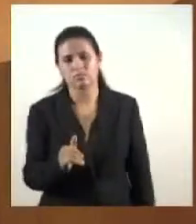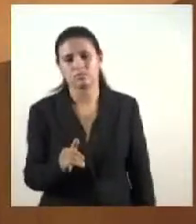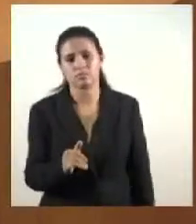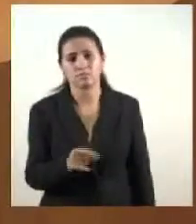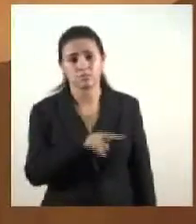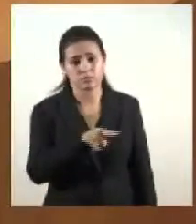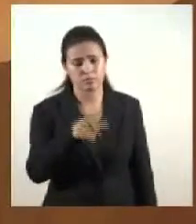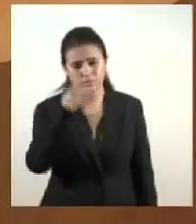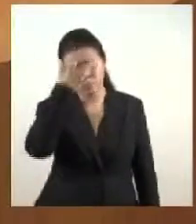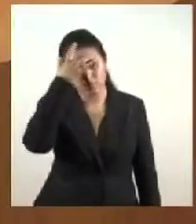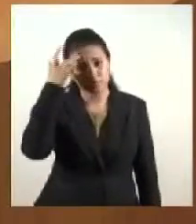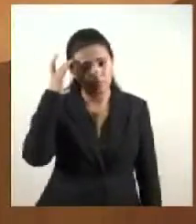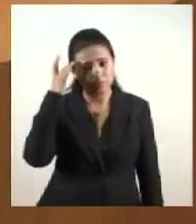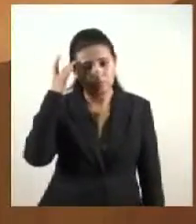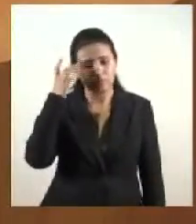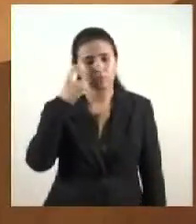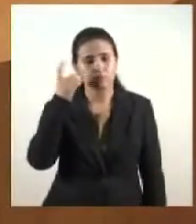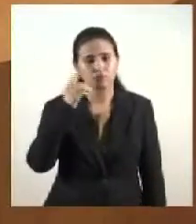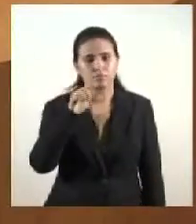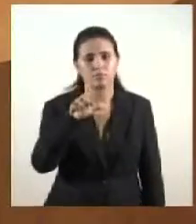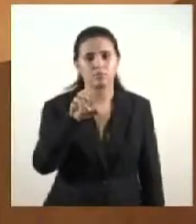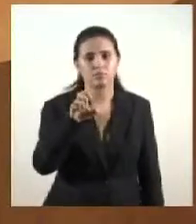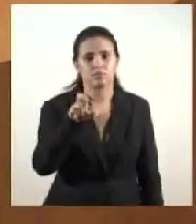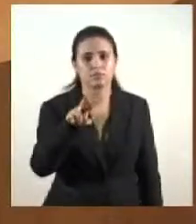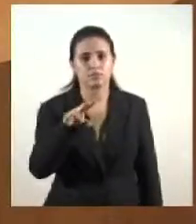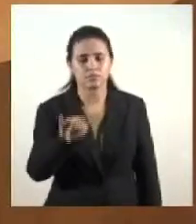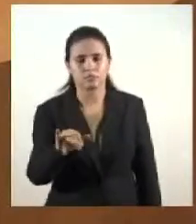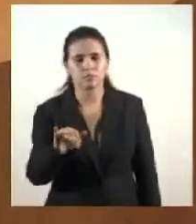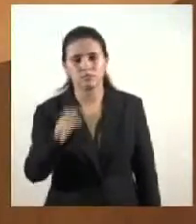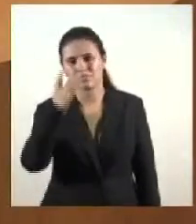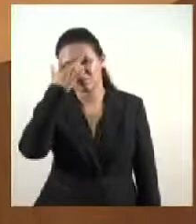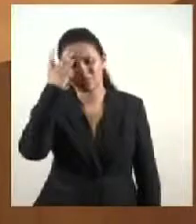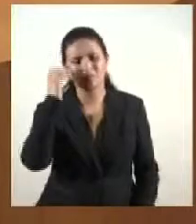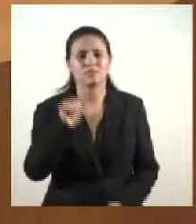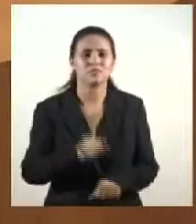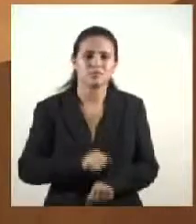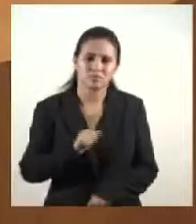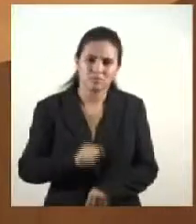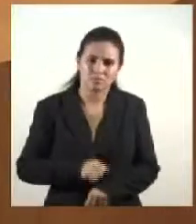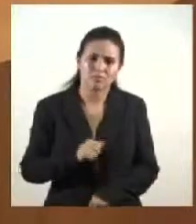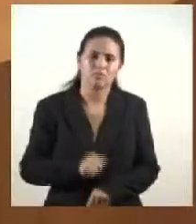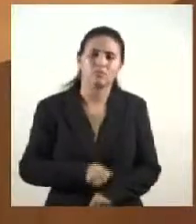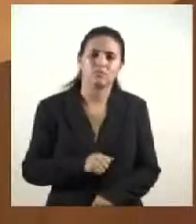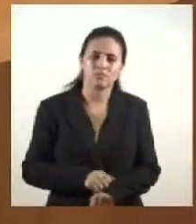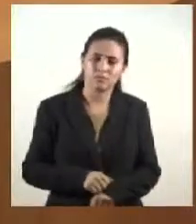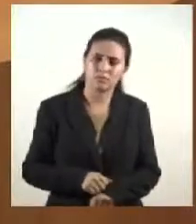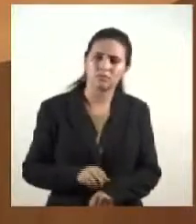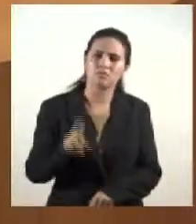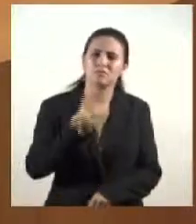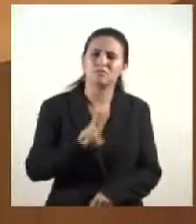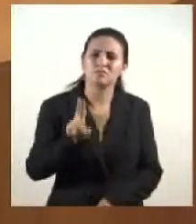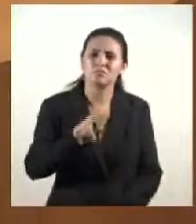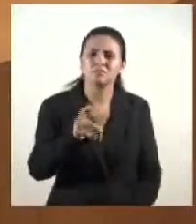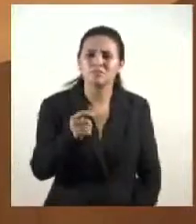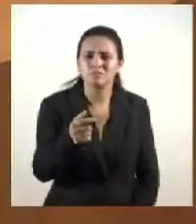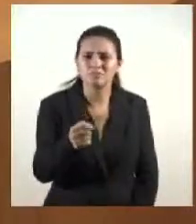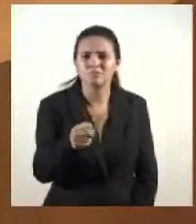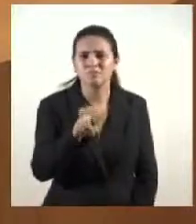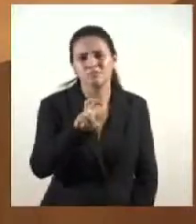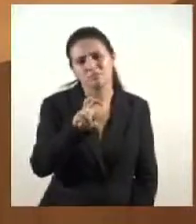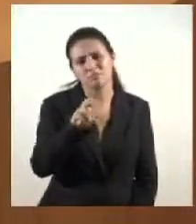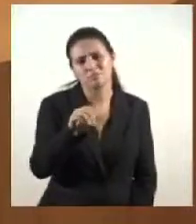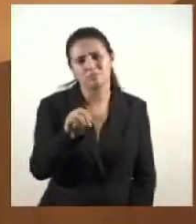estas, deputado Levi, pessoas humildes, que consumiam até 50 quilowatts mês.